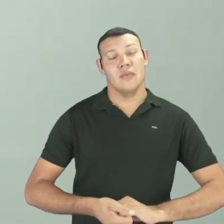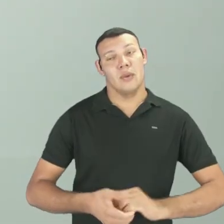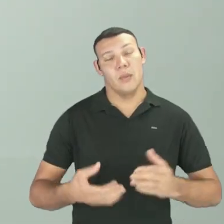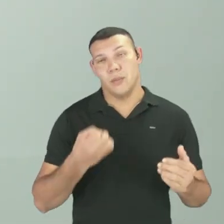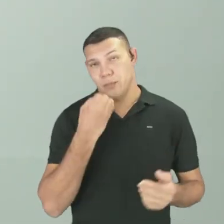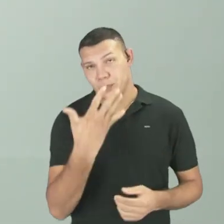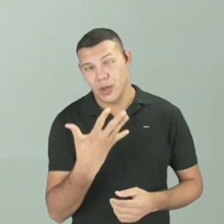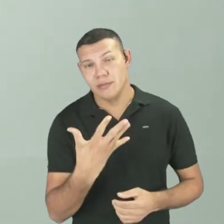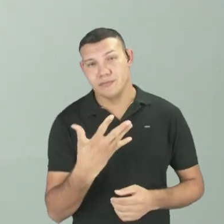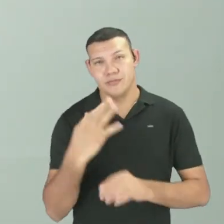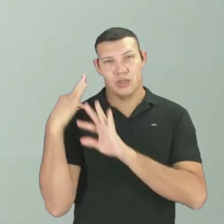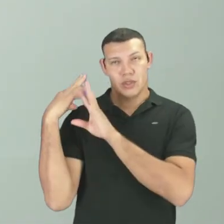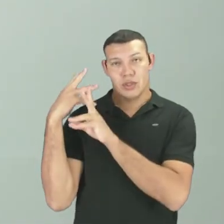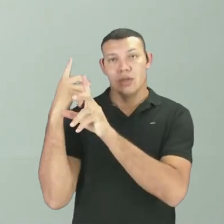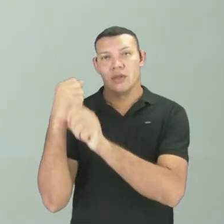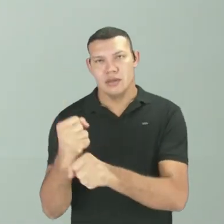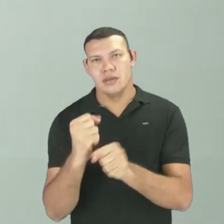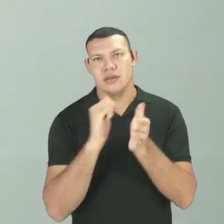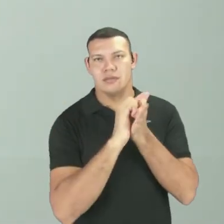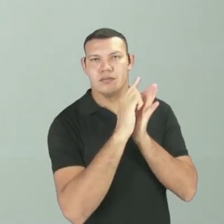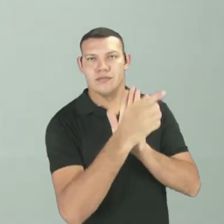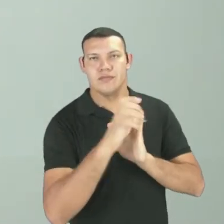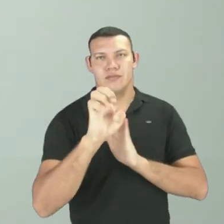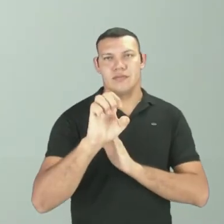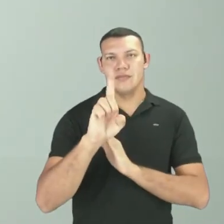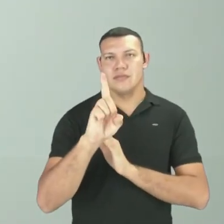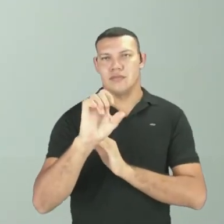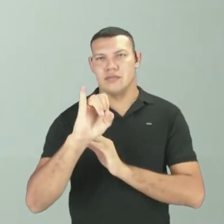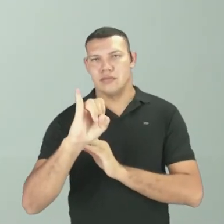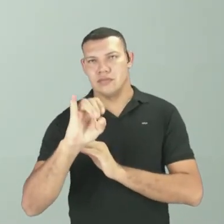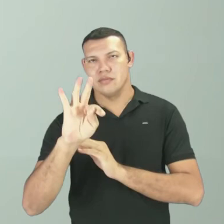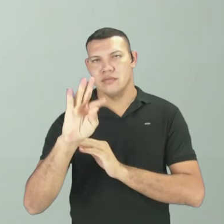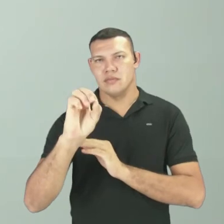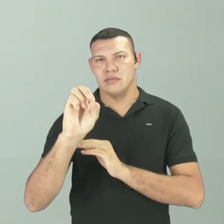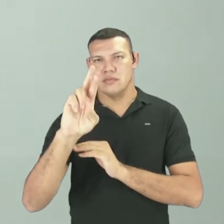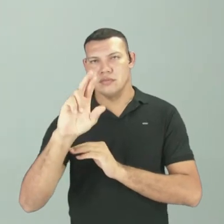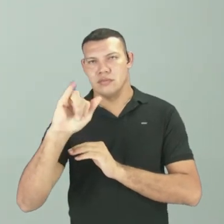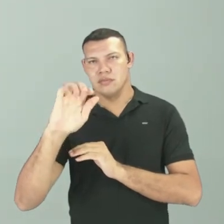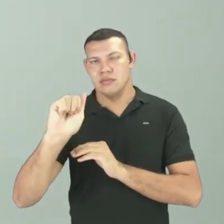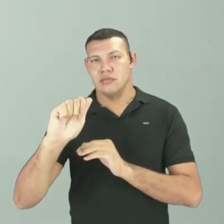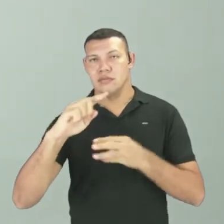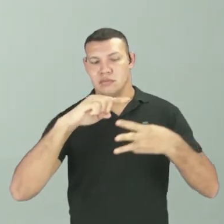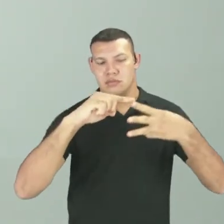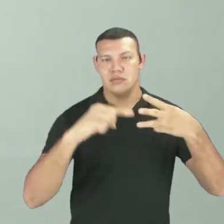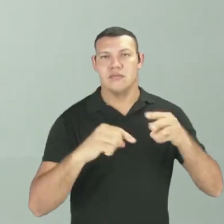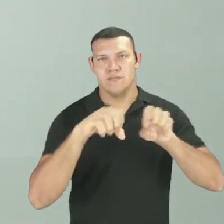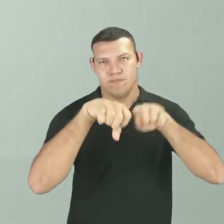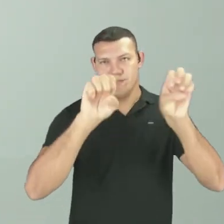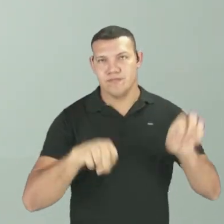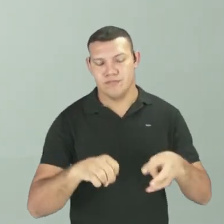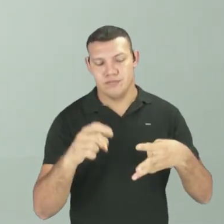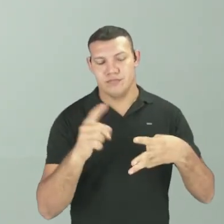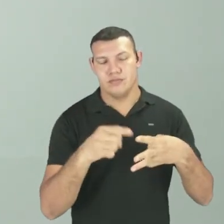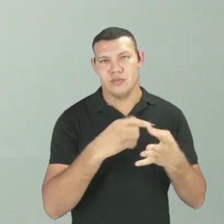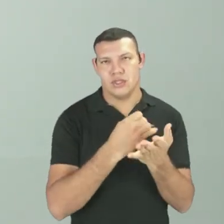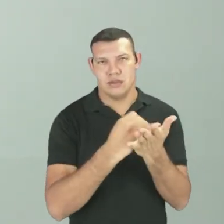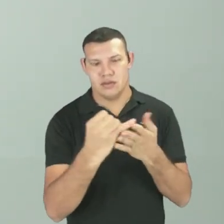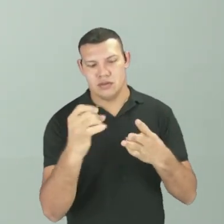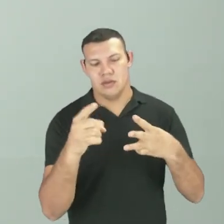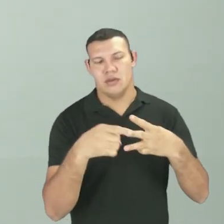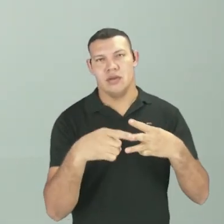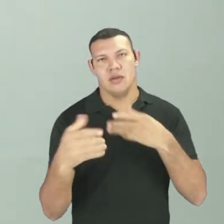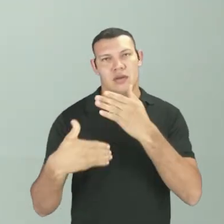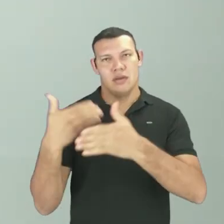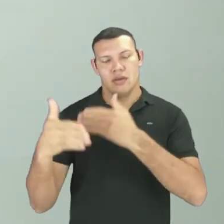alunos, recapitulando, o gênero editorial ele é dividido em 3 partes: introdução, desenvolvimento